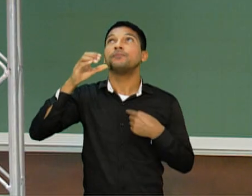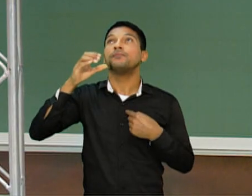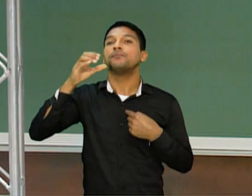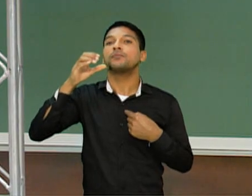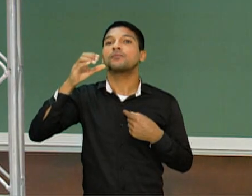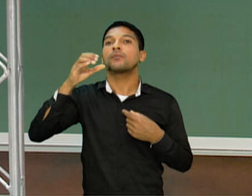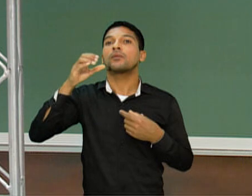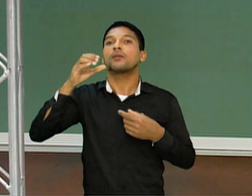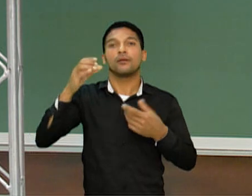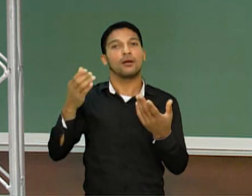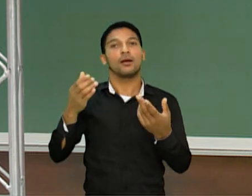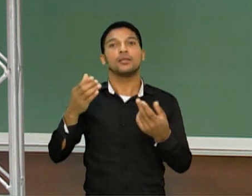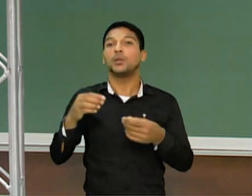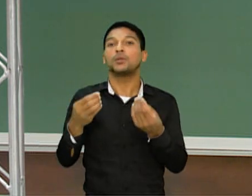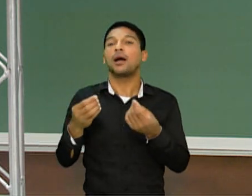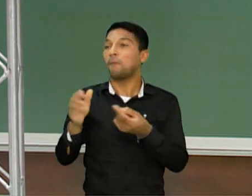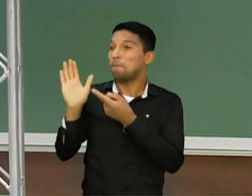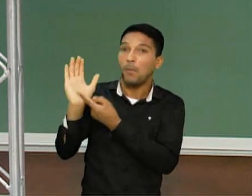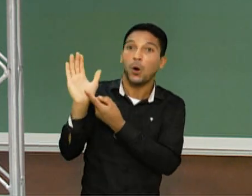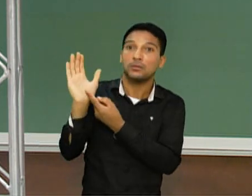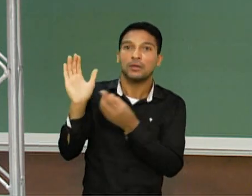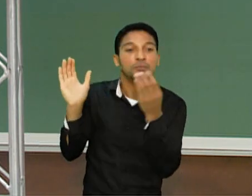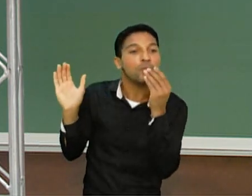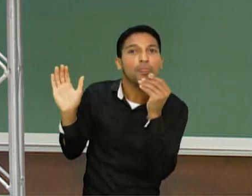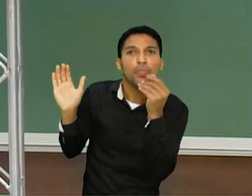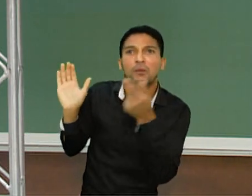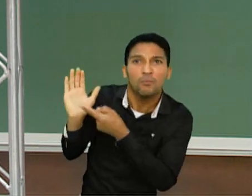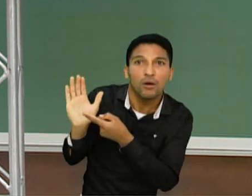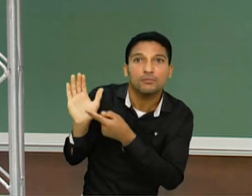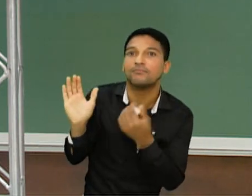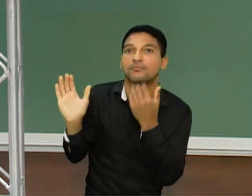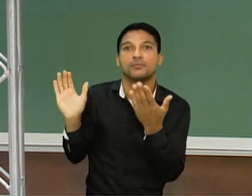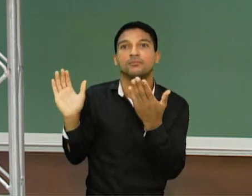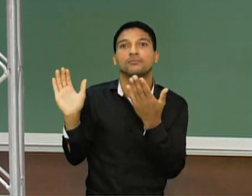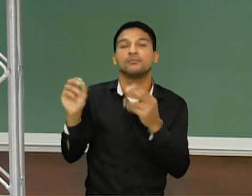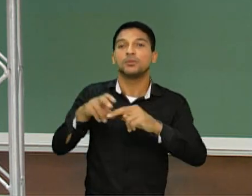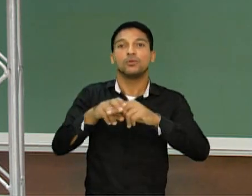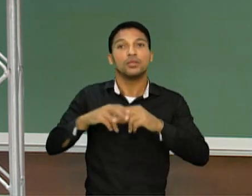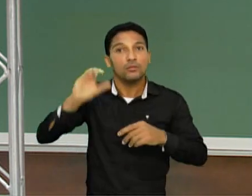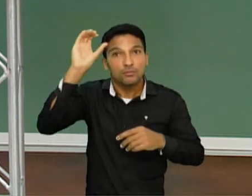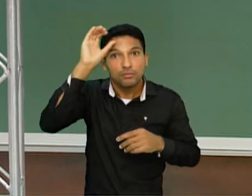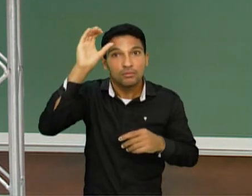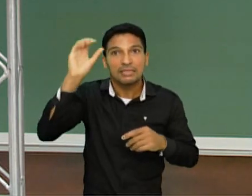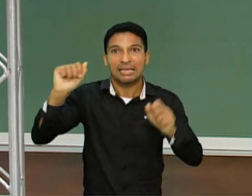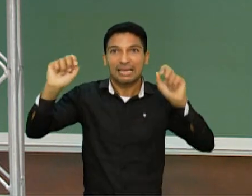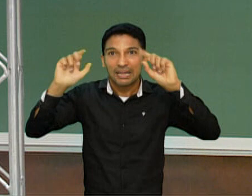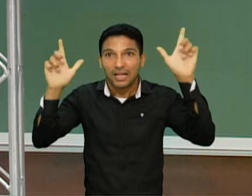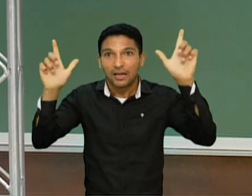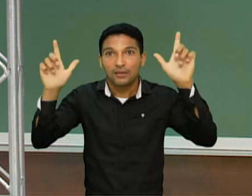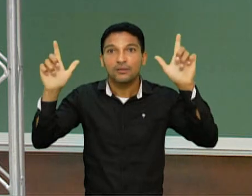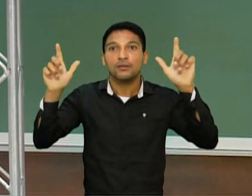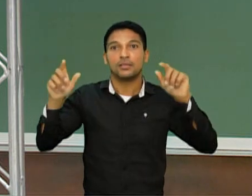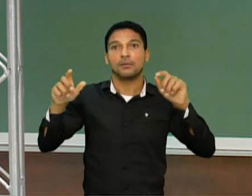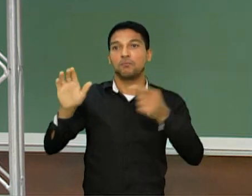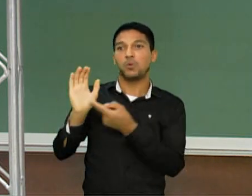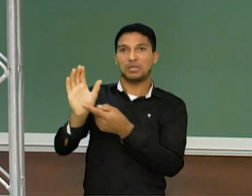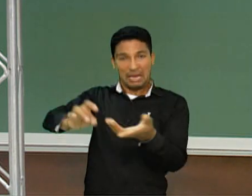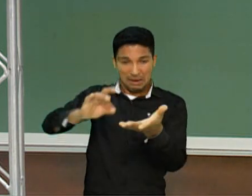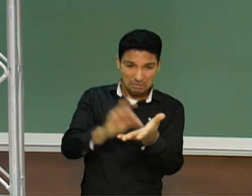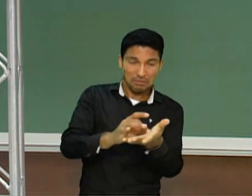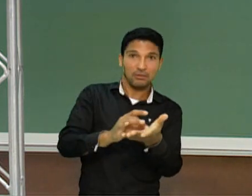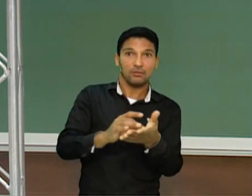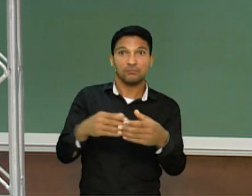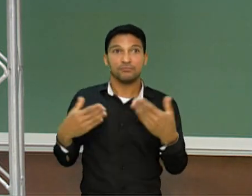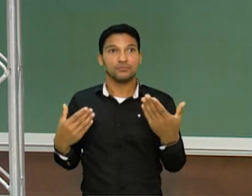Por isso que eu não consigo ter distinção e clareza dessas noções subjetivas, né? E aqui tem dois rapazes aqui